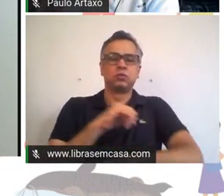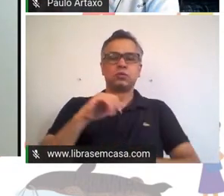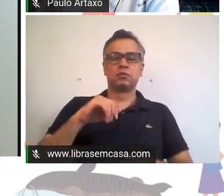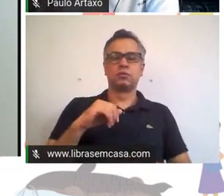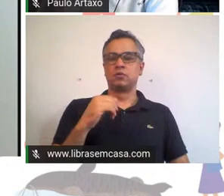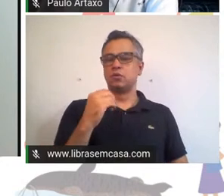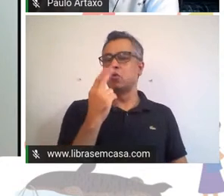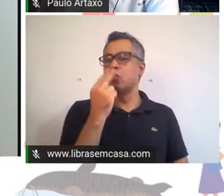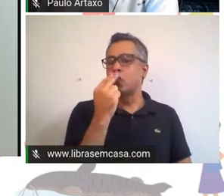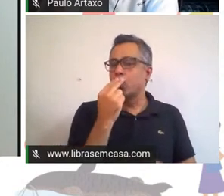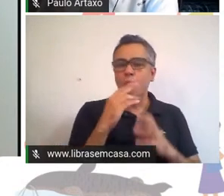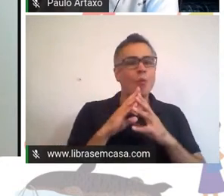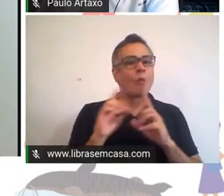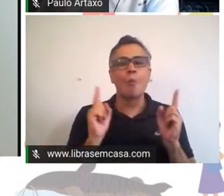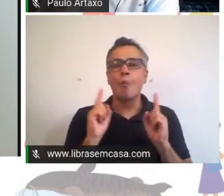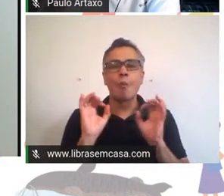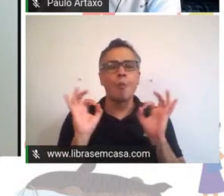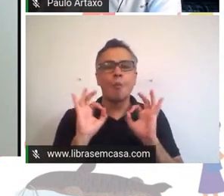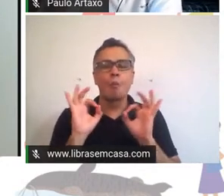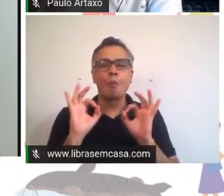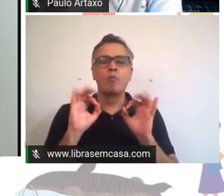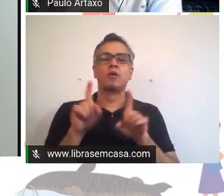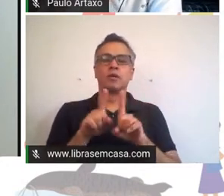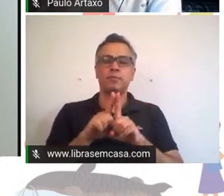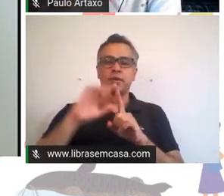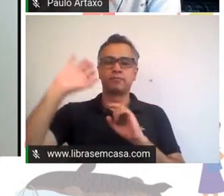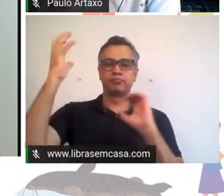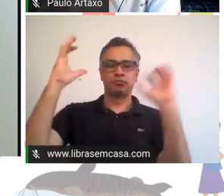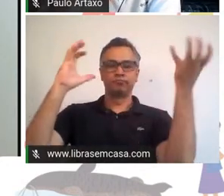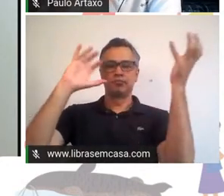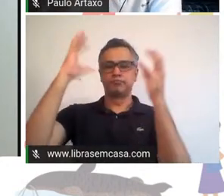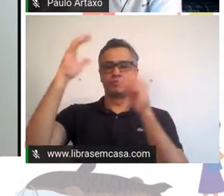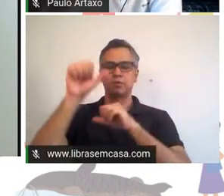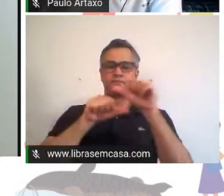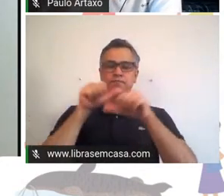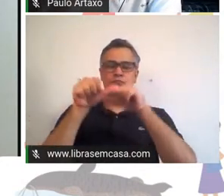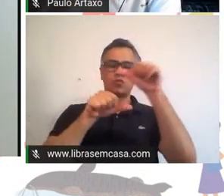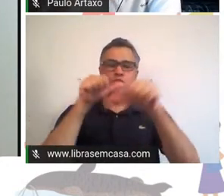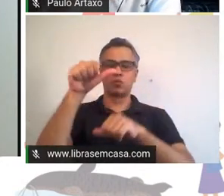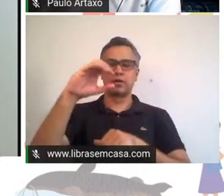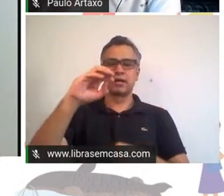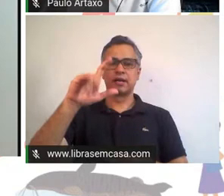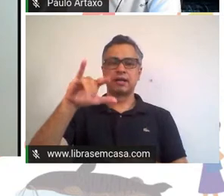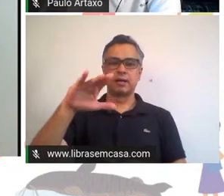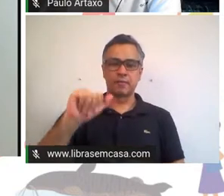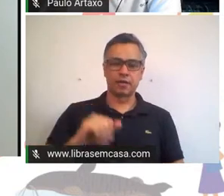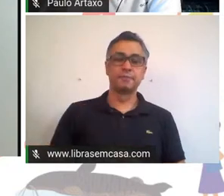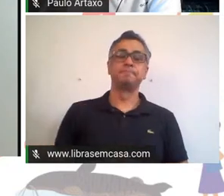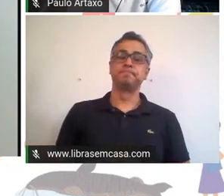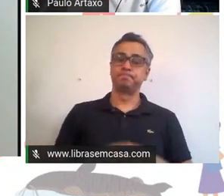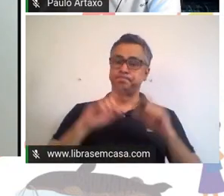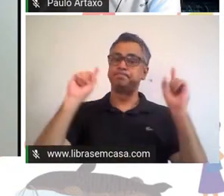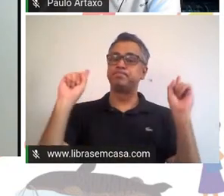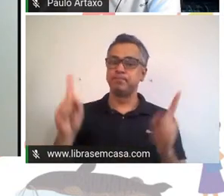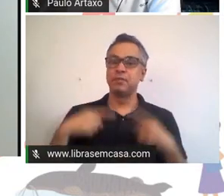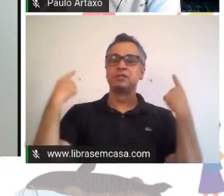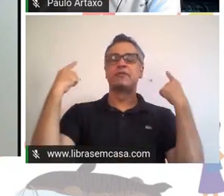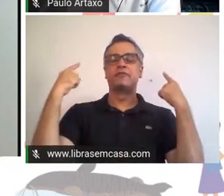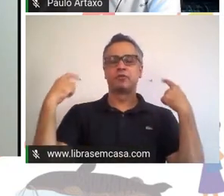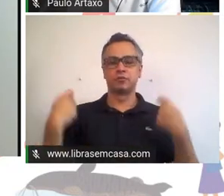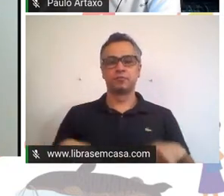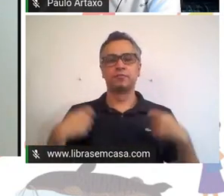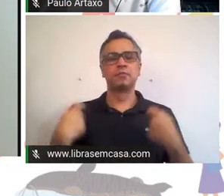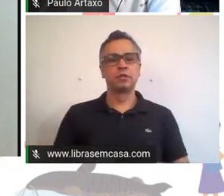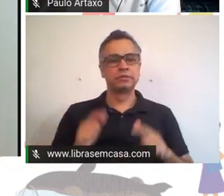Esse relatório demonstra que as epidemias, da obesidade, desnutrição e mudanças climáticas são um grande desafio que a gente tem que enfrentar,